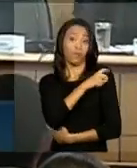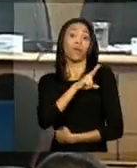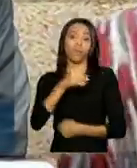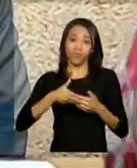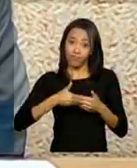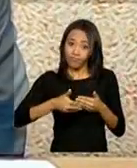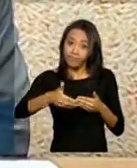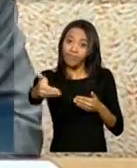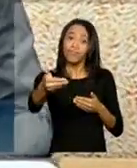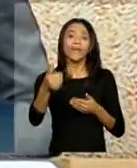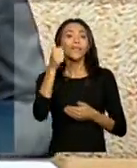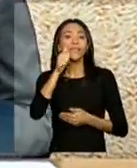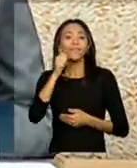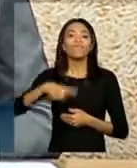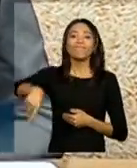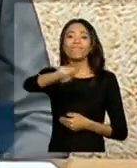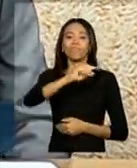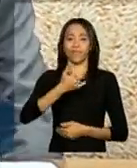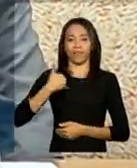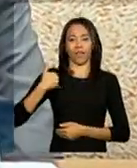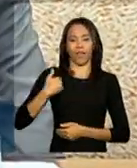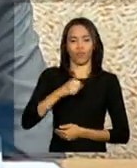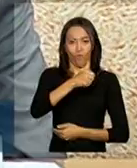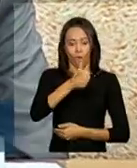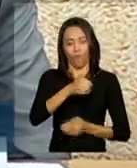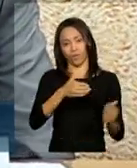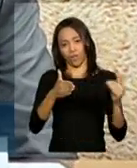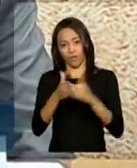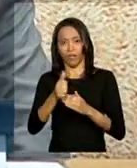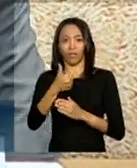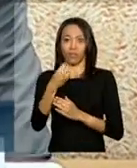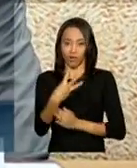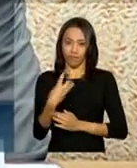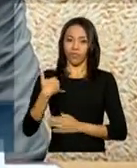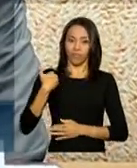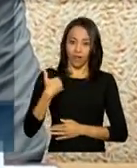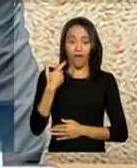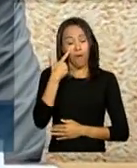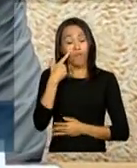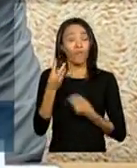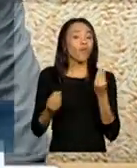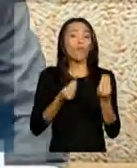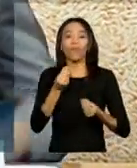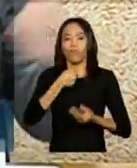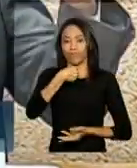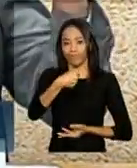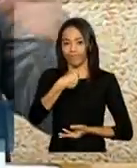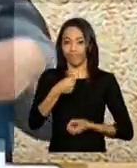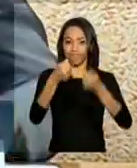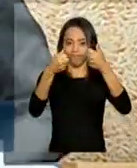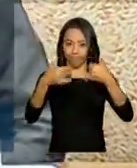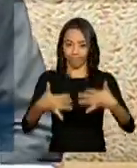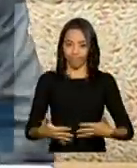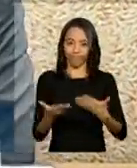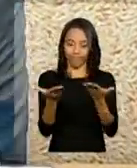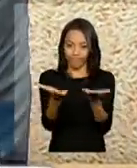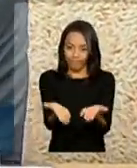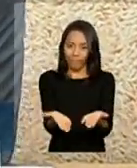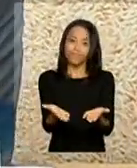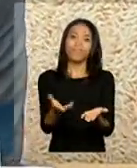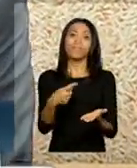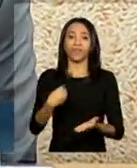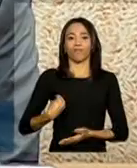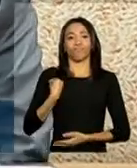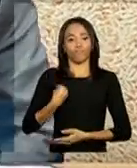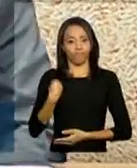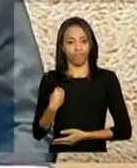aplicada em meninas de 11 a 13 anos de idade vamos acompanhar a entrevista tem aí a participação do